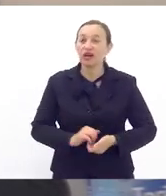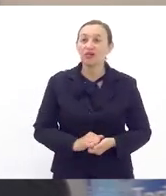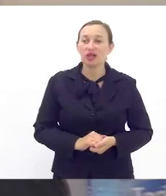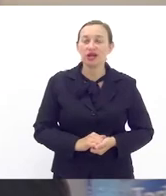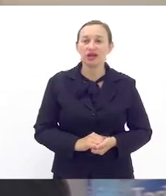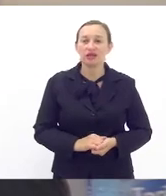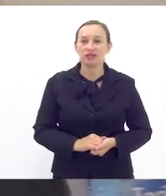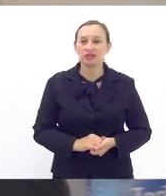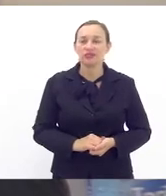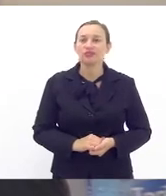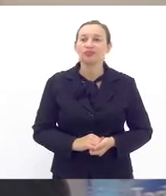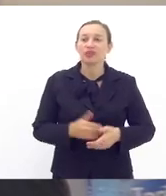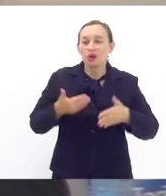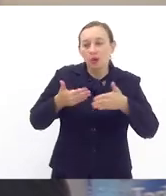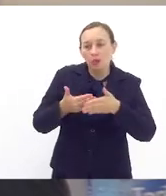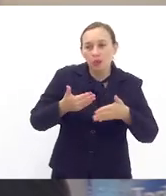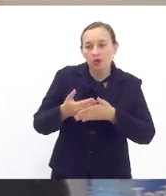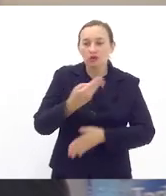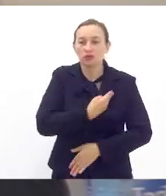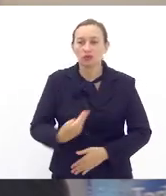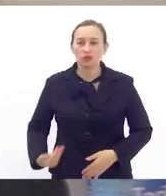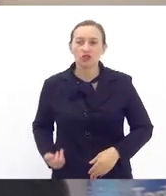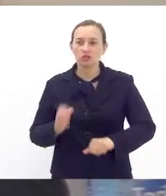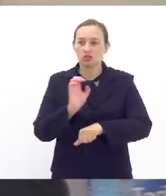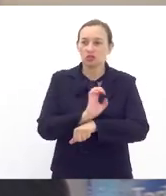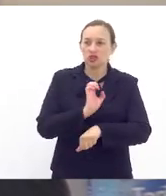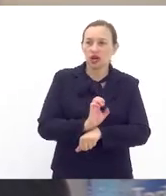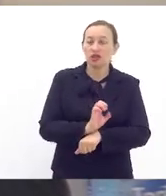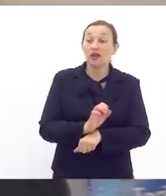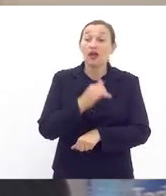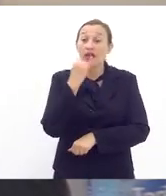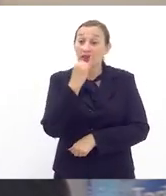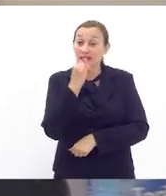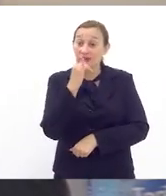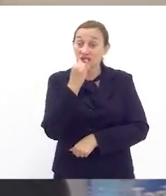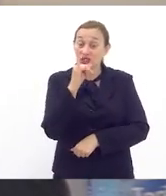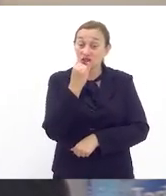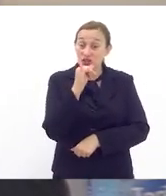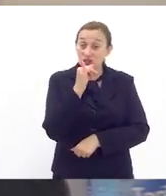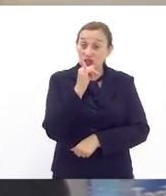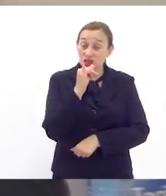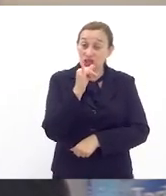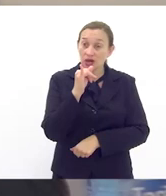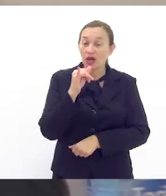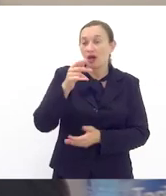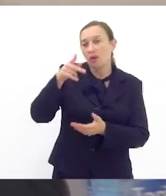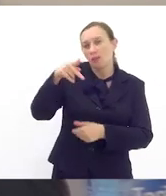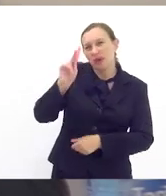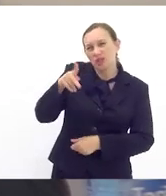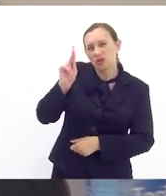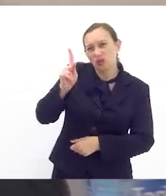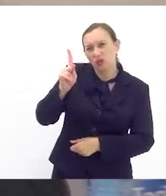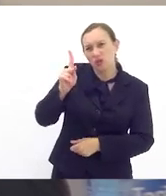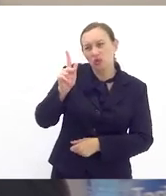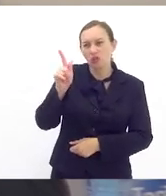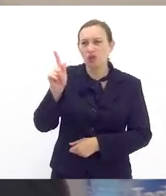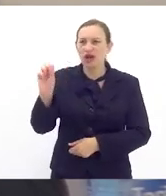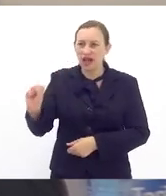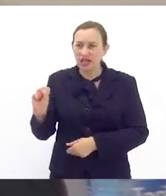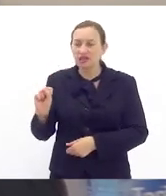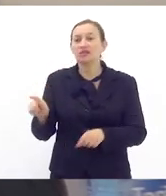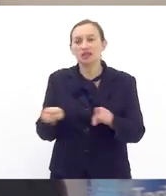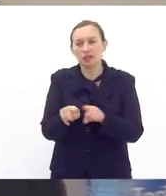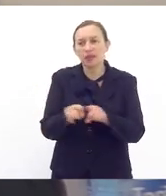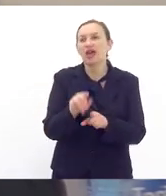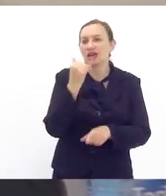mais próxima do Governo do Estado que a energia é o petróleo é o gás mas também energia elétrica